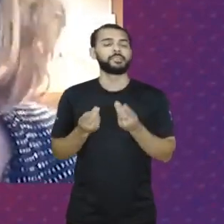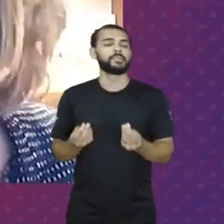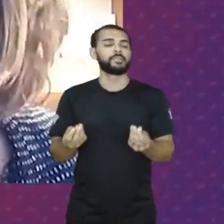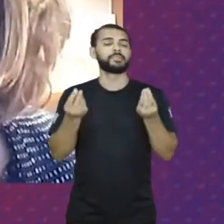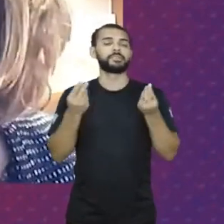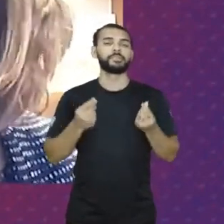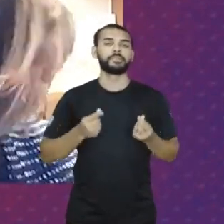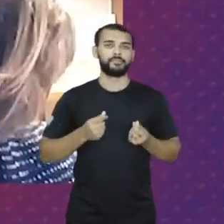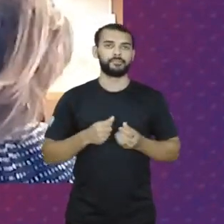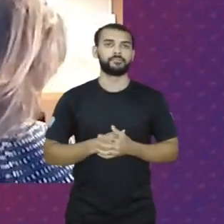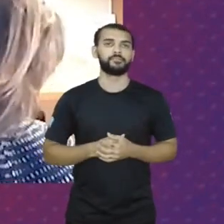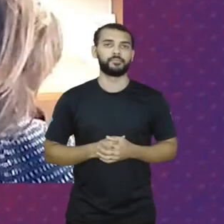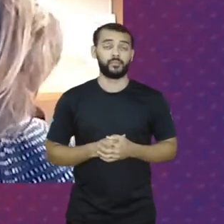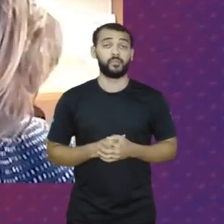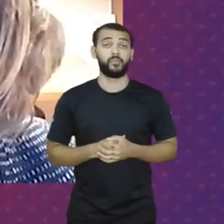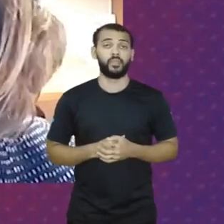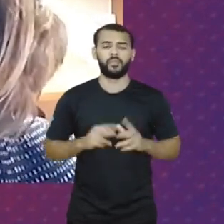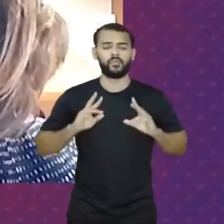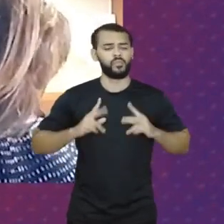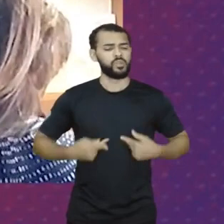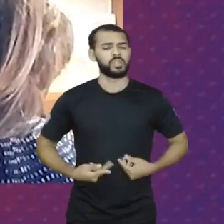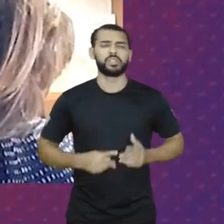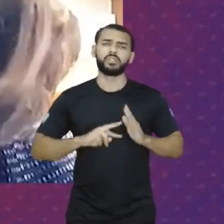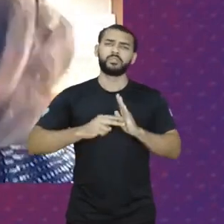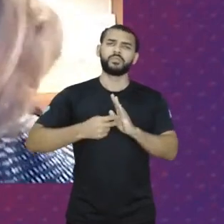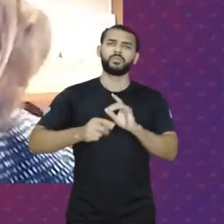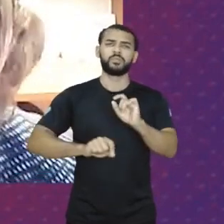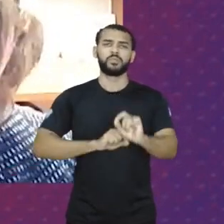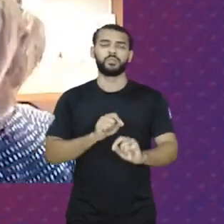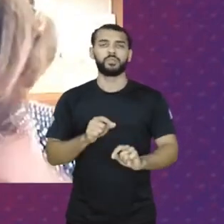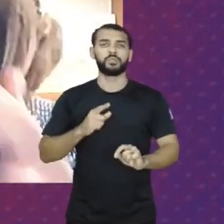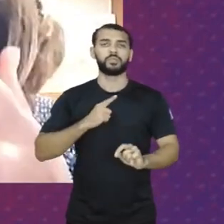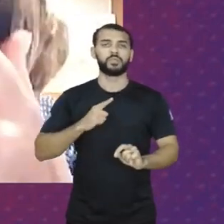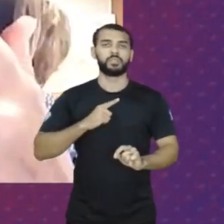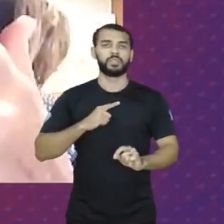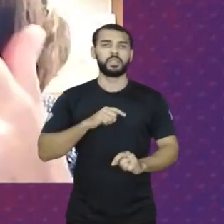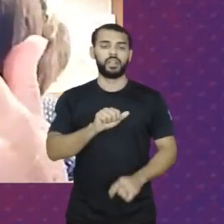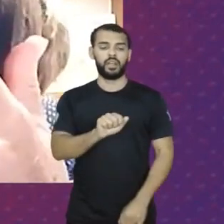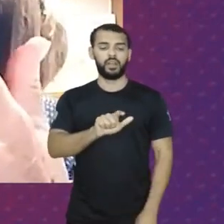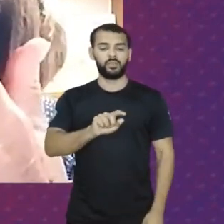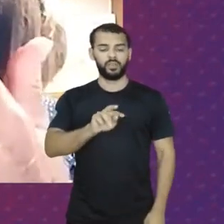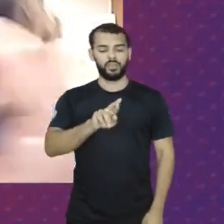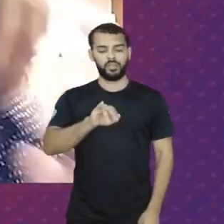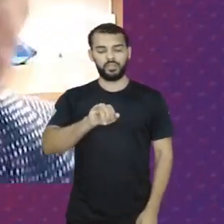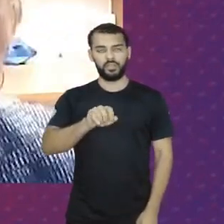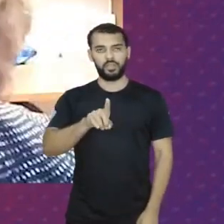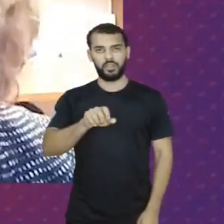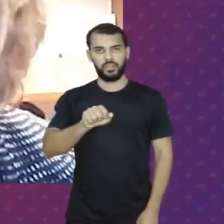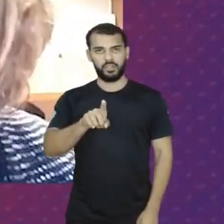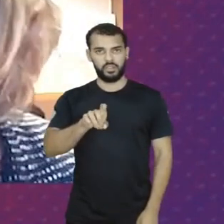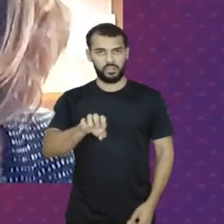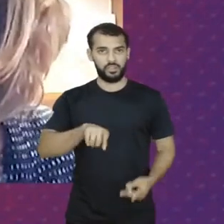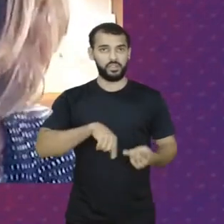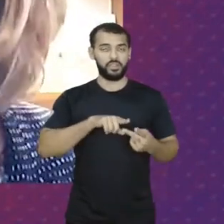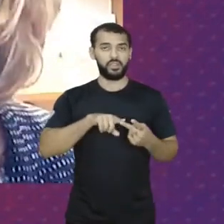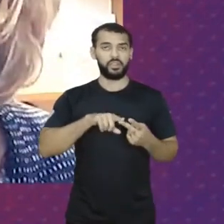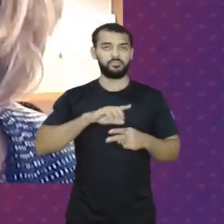humanidade, ela pressupõe, primeiro, alteridade, afetividade,